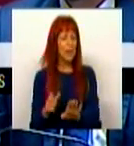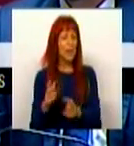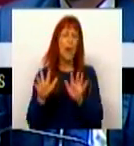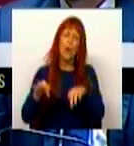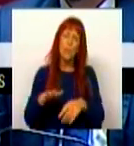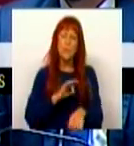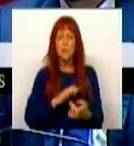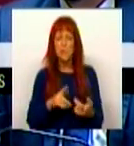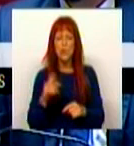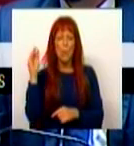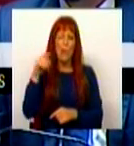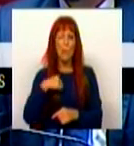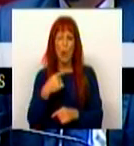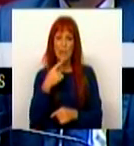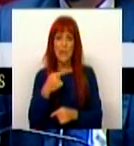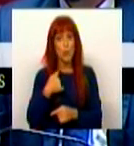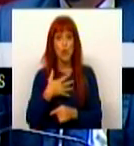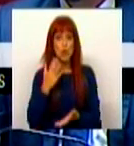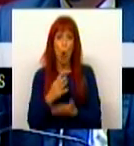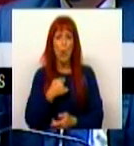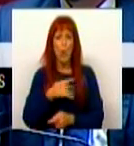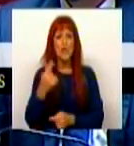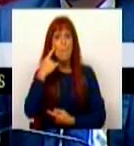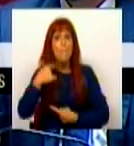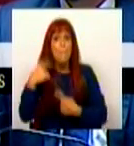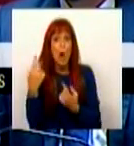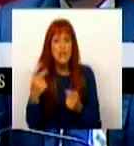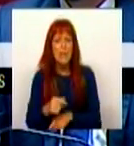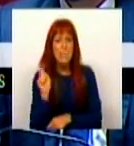do Banco de Portugal aquilo que gostam, mostra que